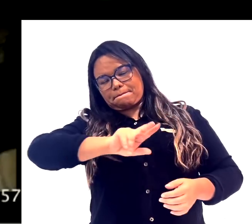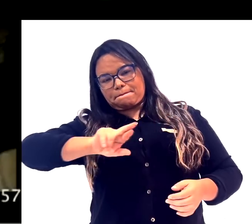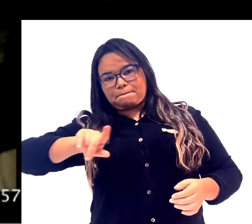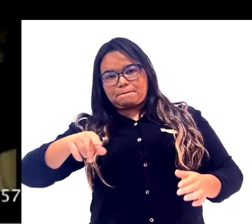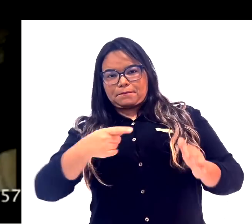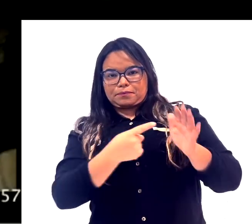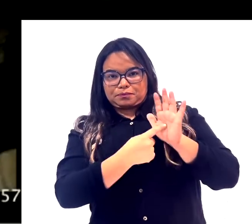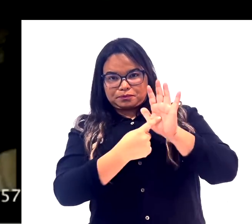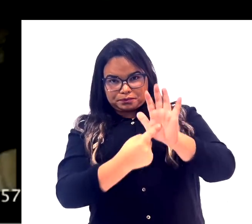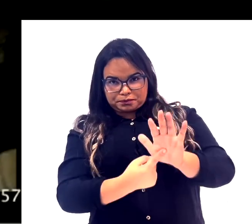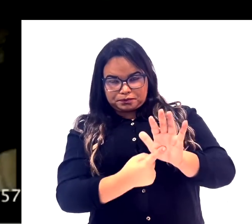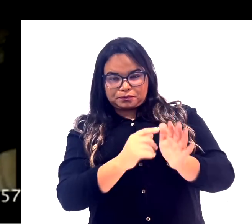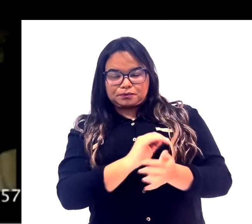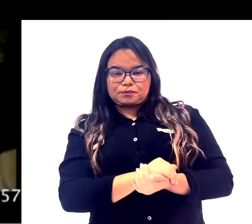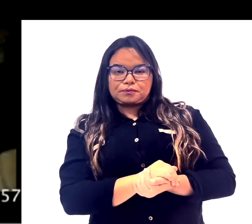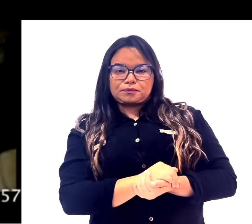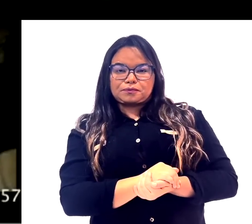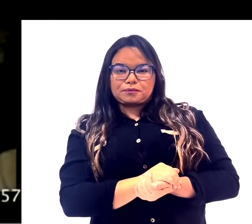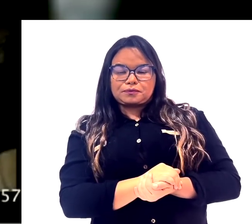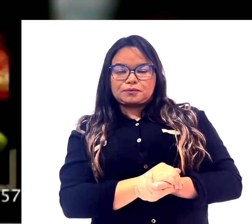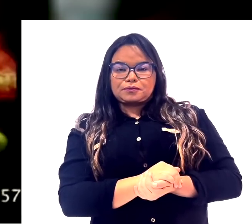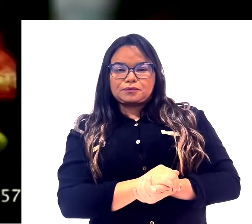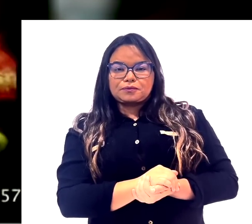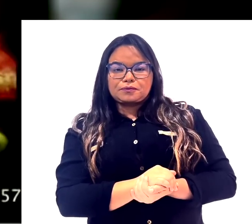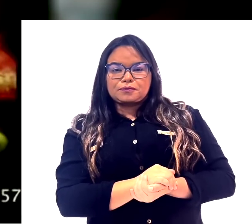que indicam isso.